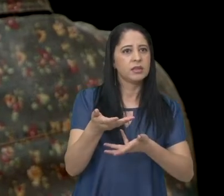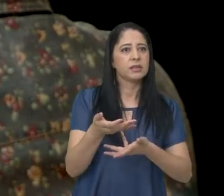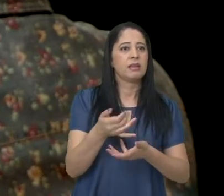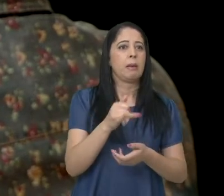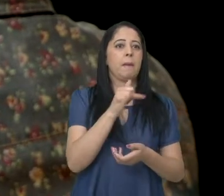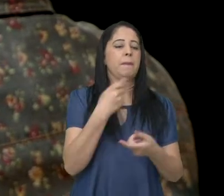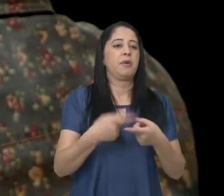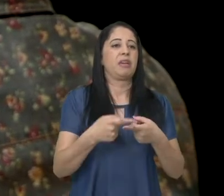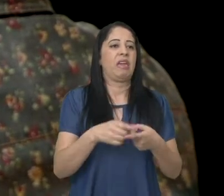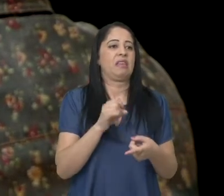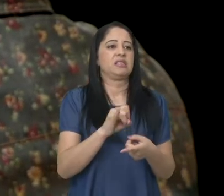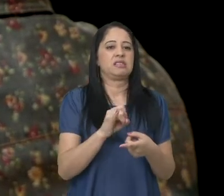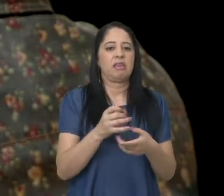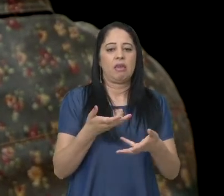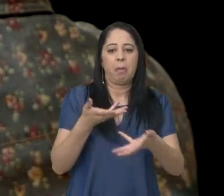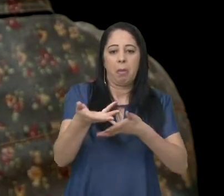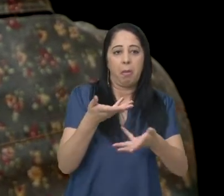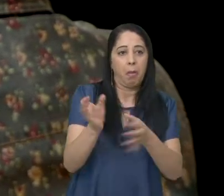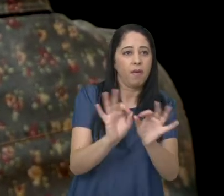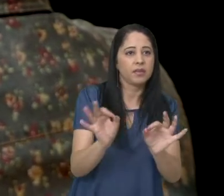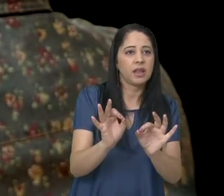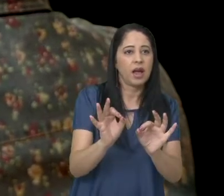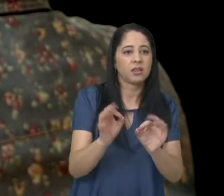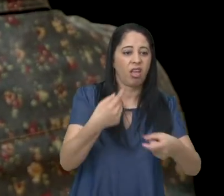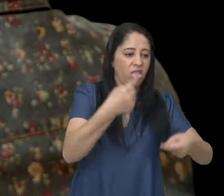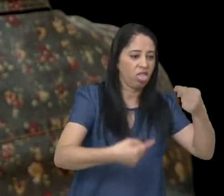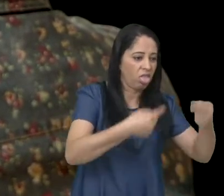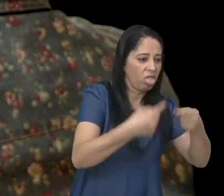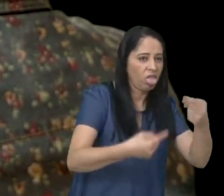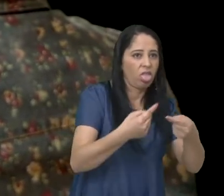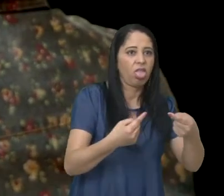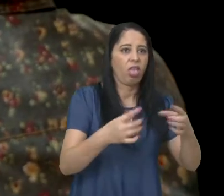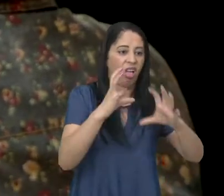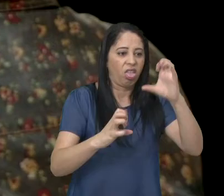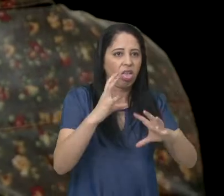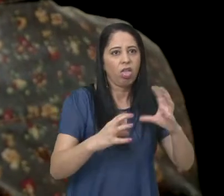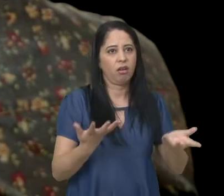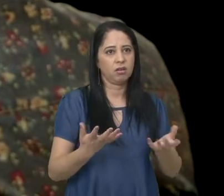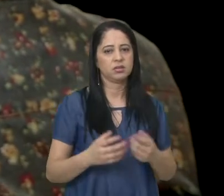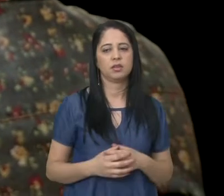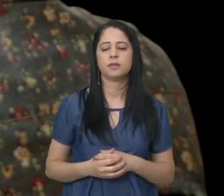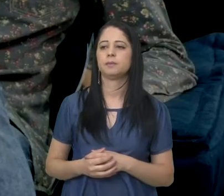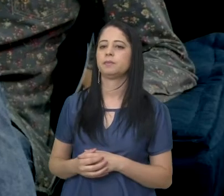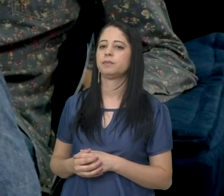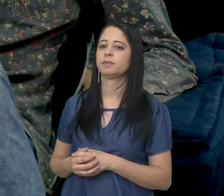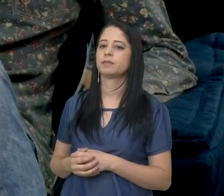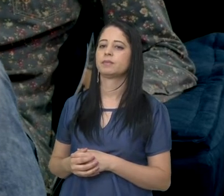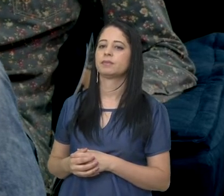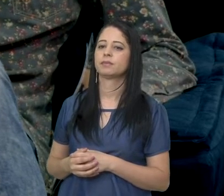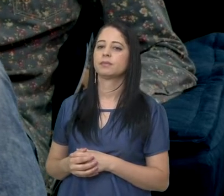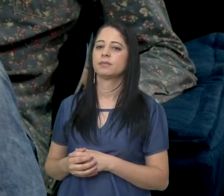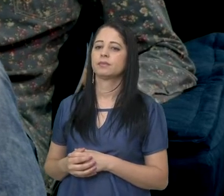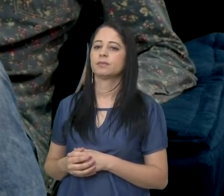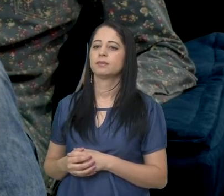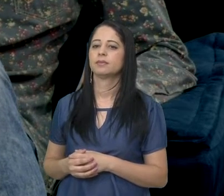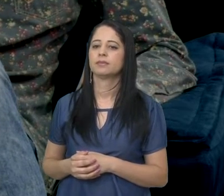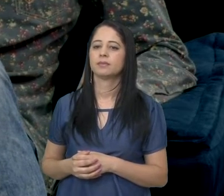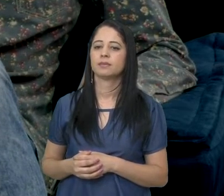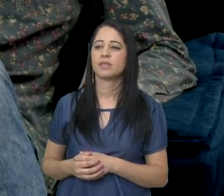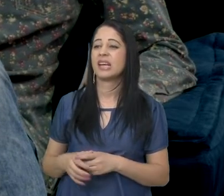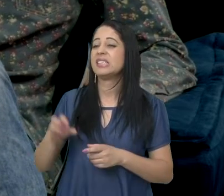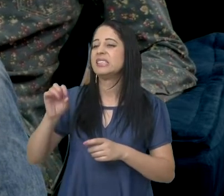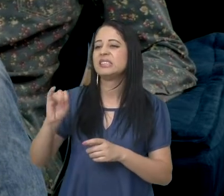é vermelho, né? Então você tem que estar conectado com as pessoas. O que acontece quando a gente não tem